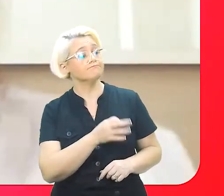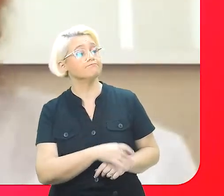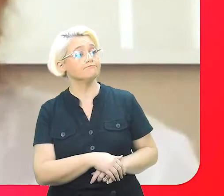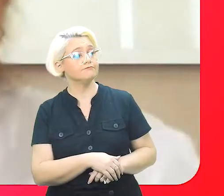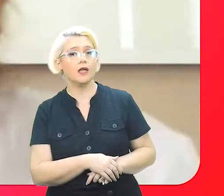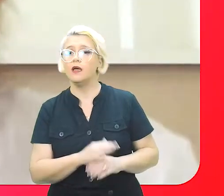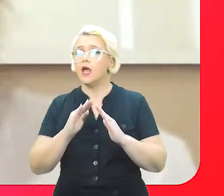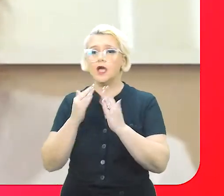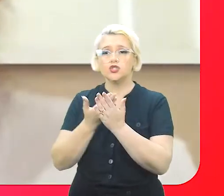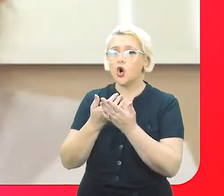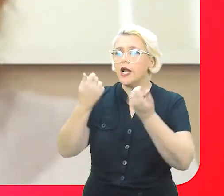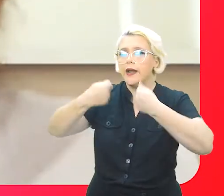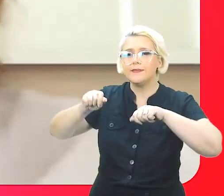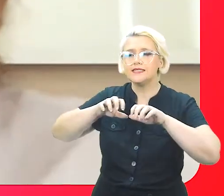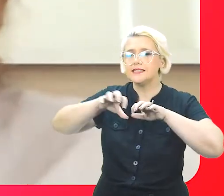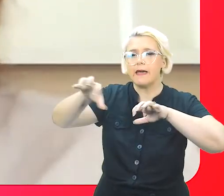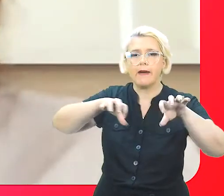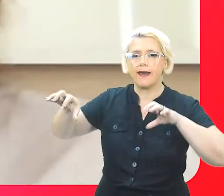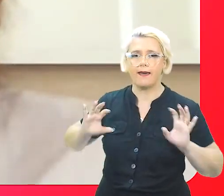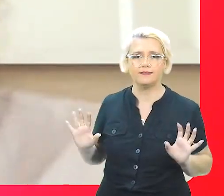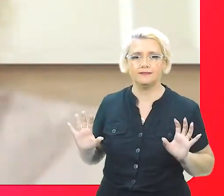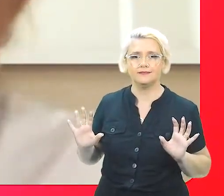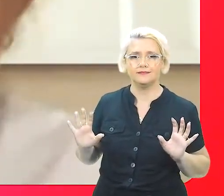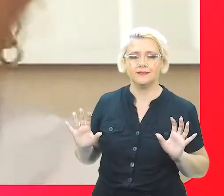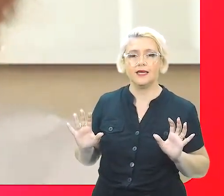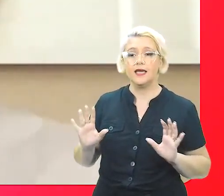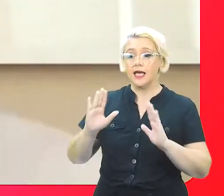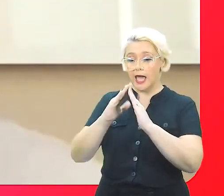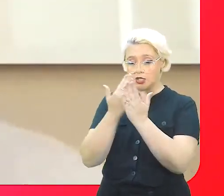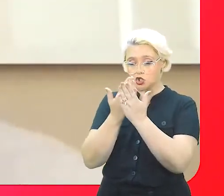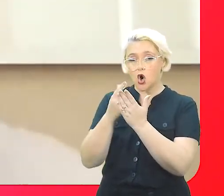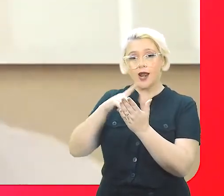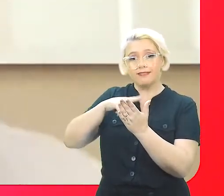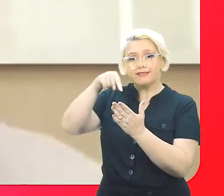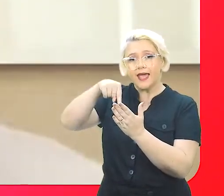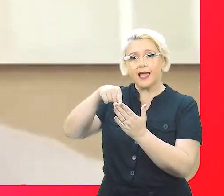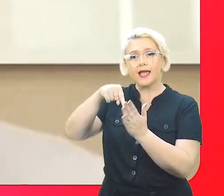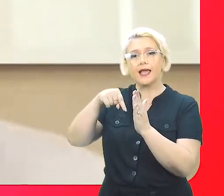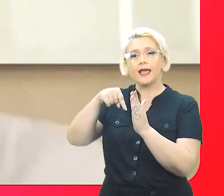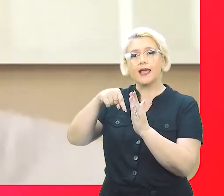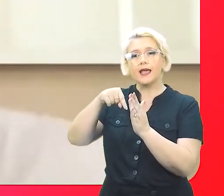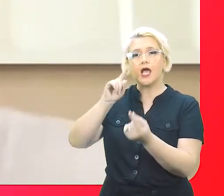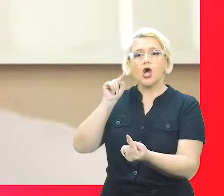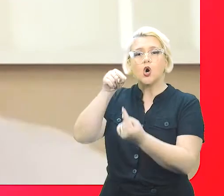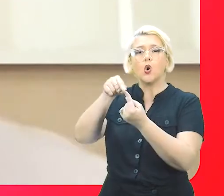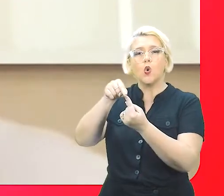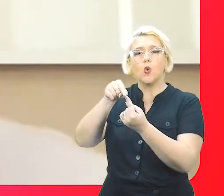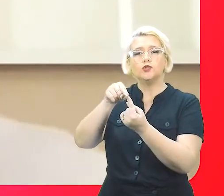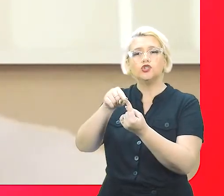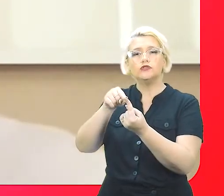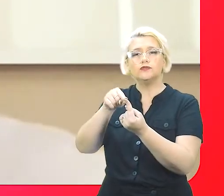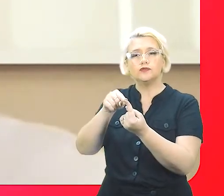E ela não precisa ser para alguns. Ela é feita a propósito para alguns.